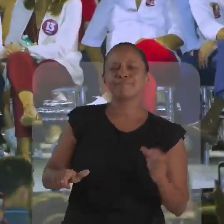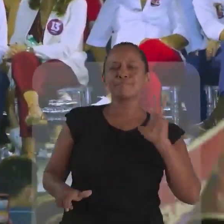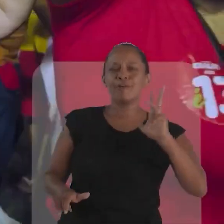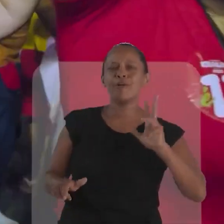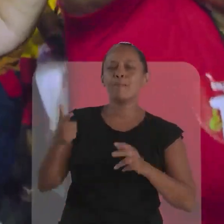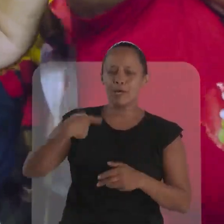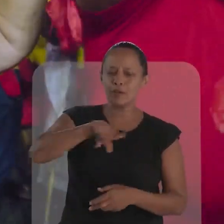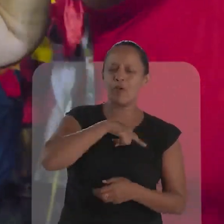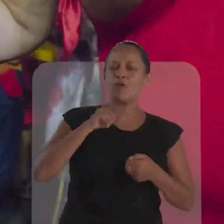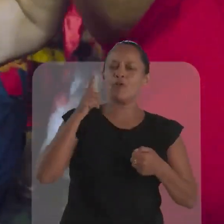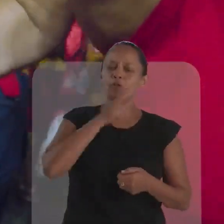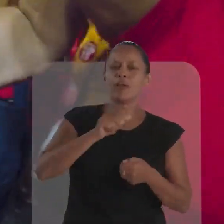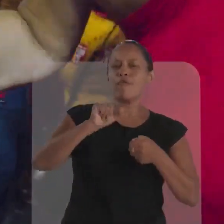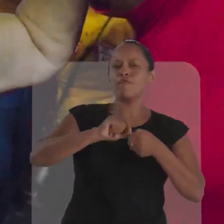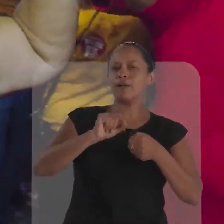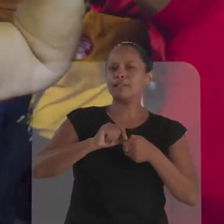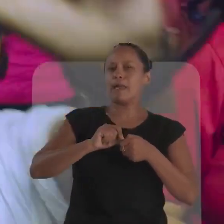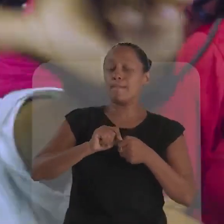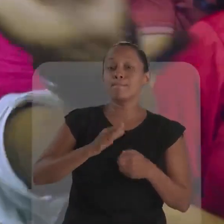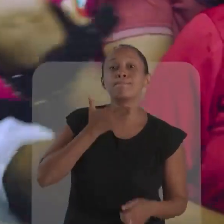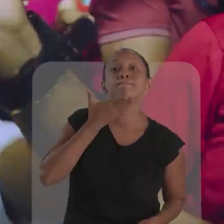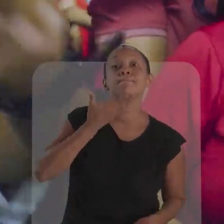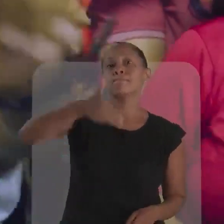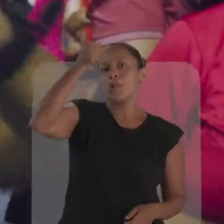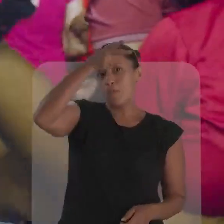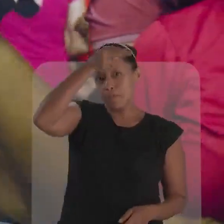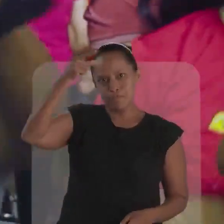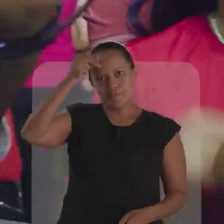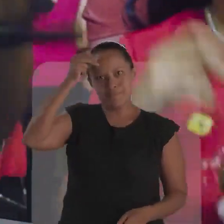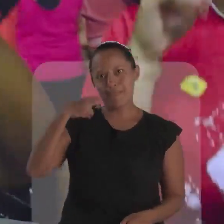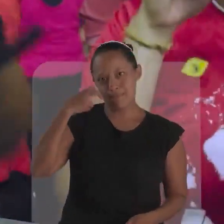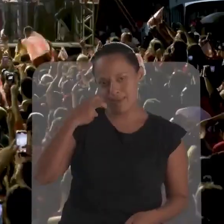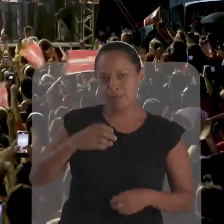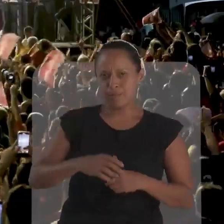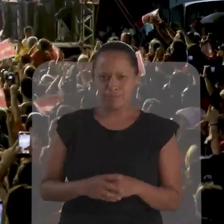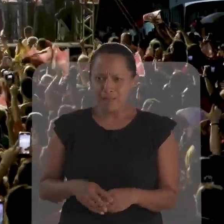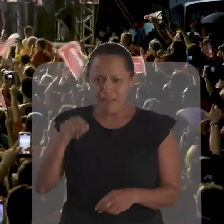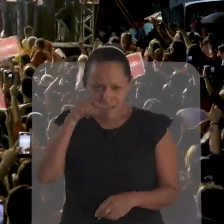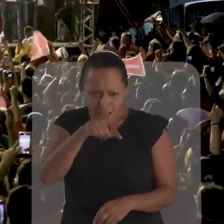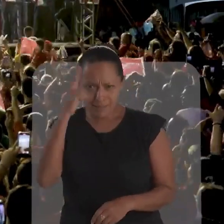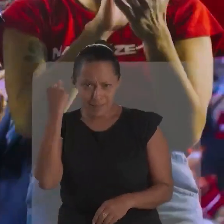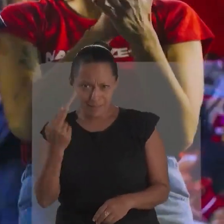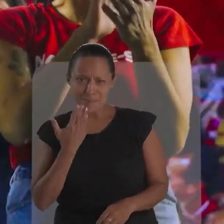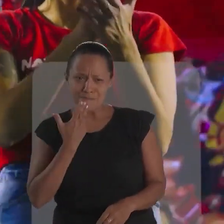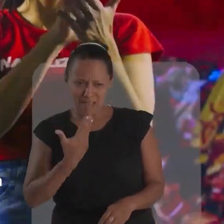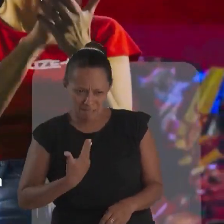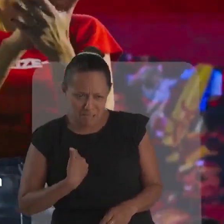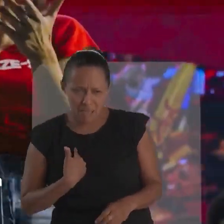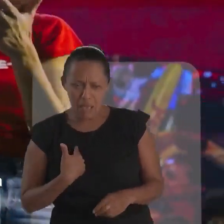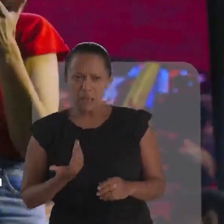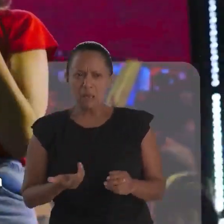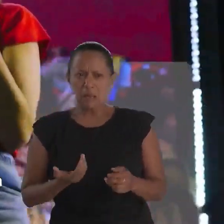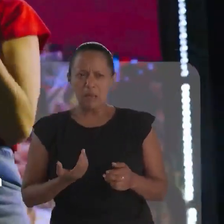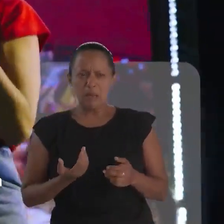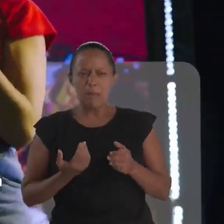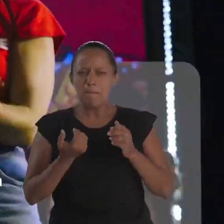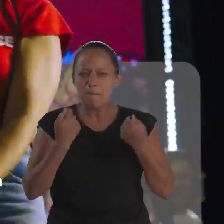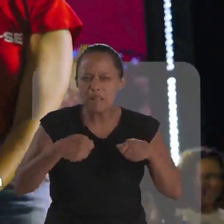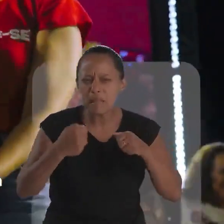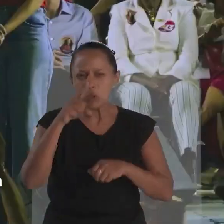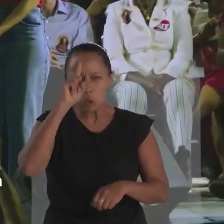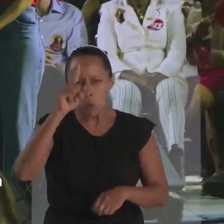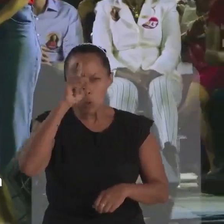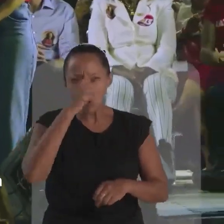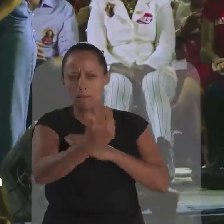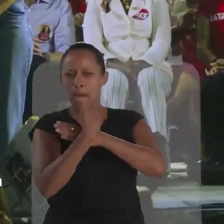gente faça a melhor prefeitura que Natal já teve. E ela não vai precisar bater na porta